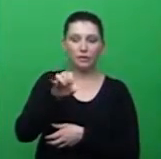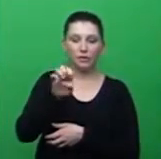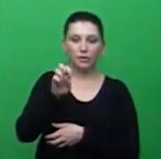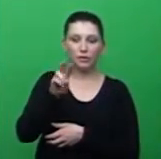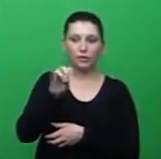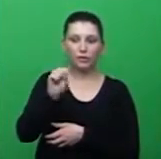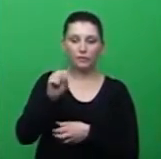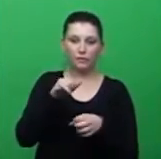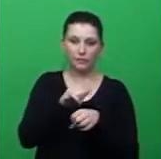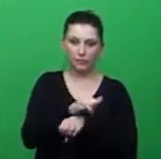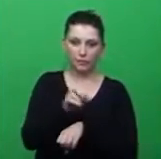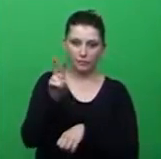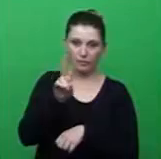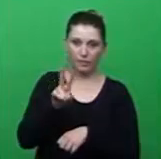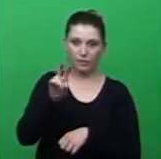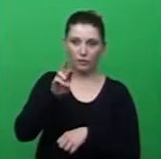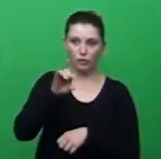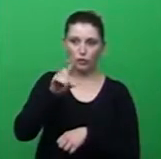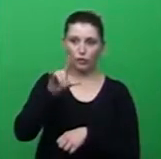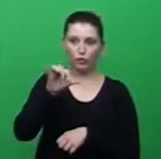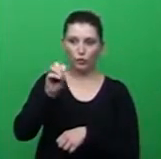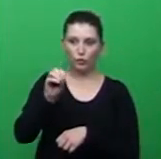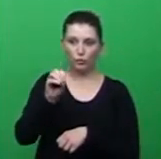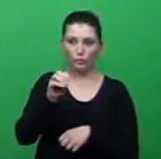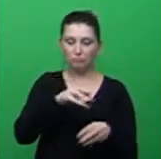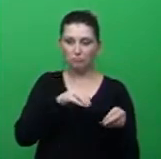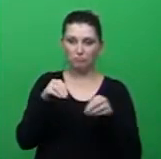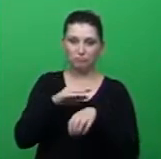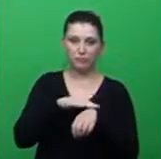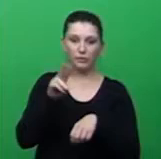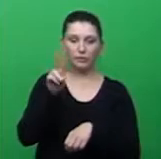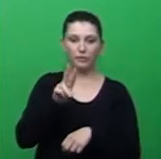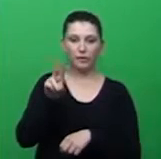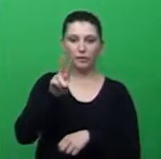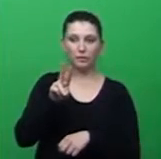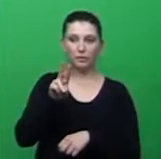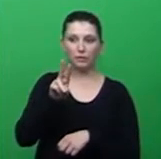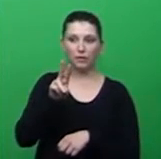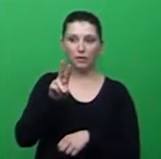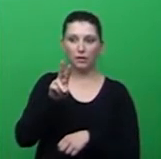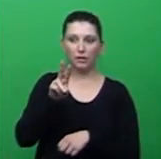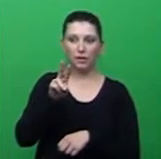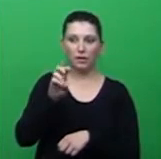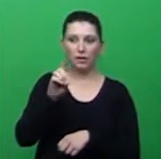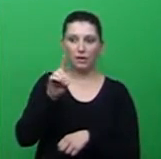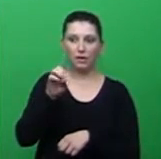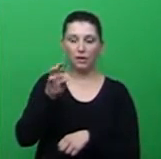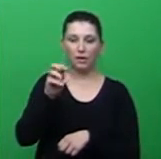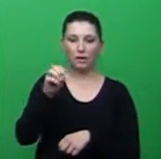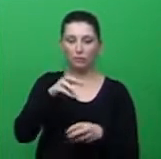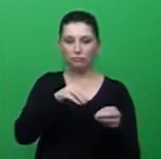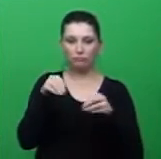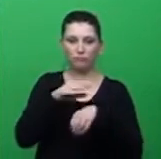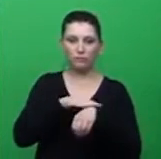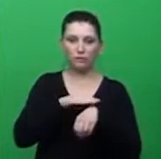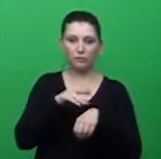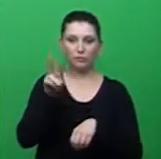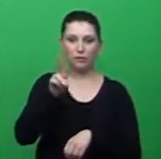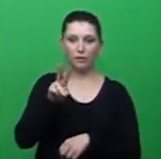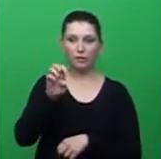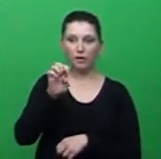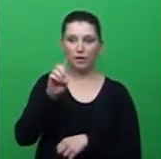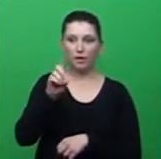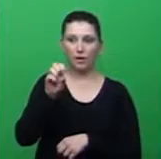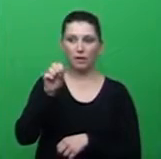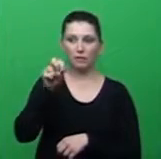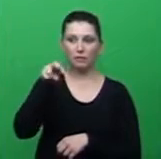Manuel, ausente. Pela ordem, vereador Júlio César Colombo, declina. Pela ordem, vereador Dailton Feuser, declina. Pela ordem, vereador Edson